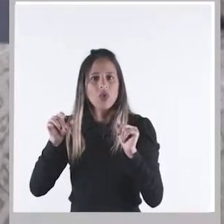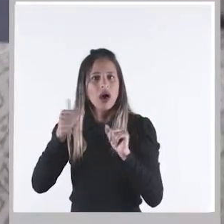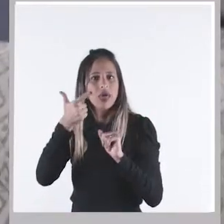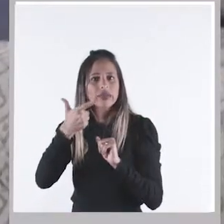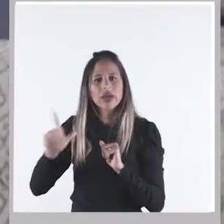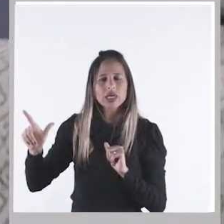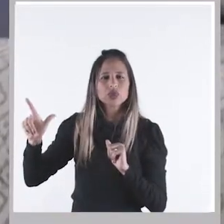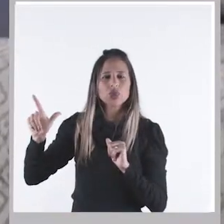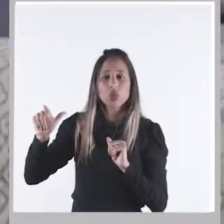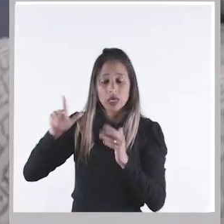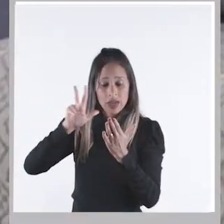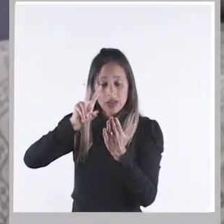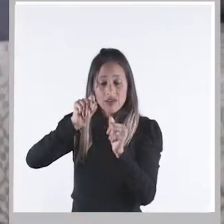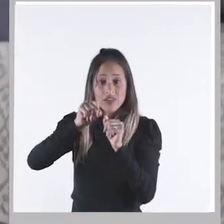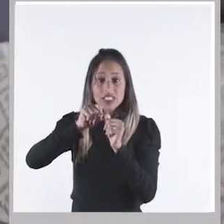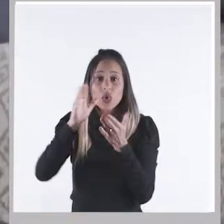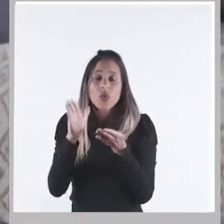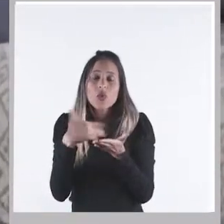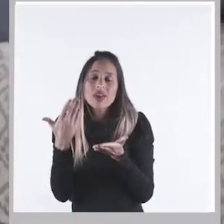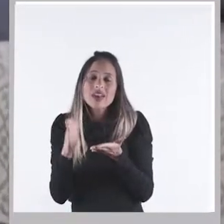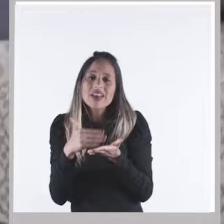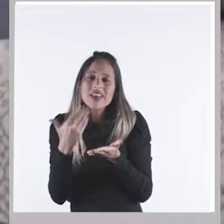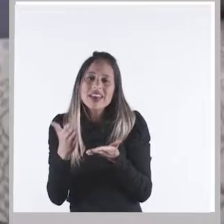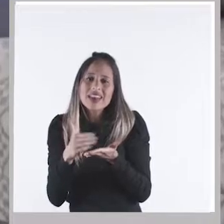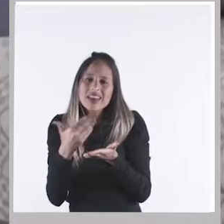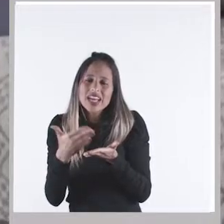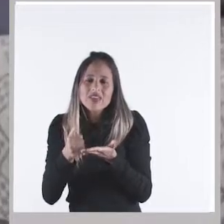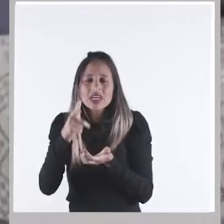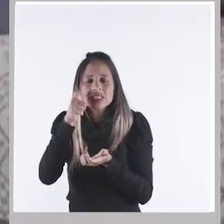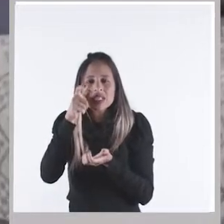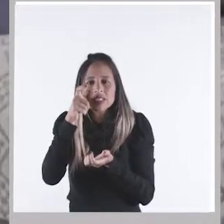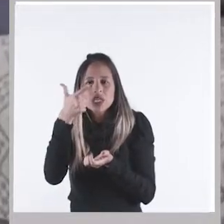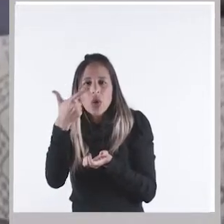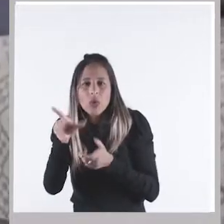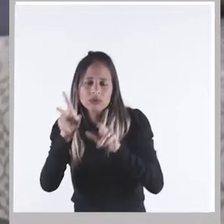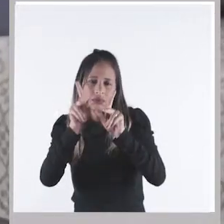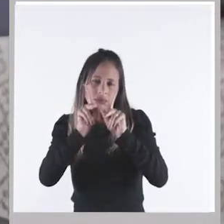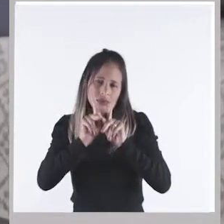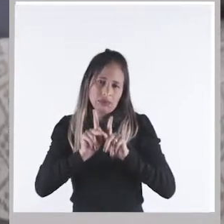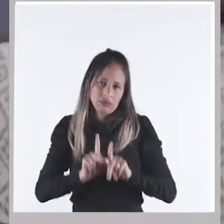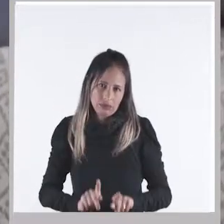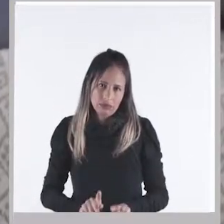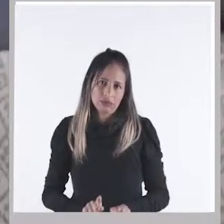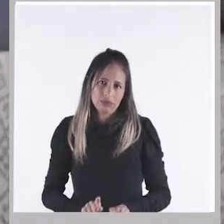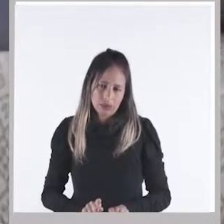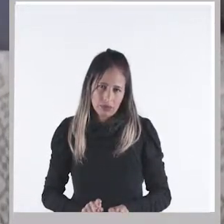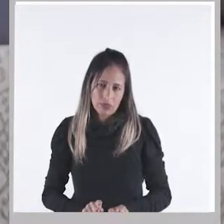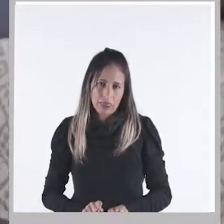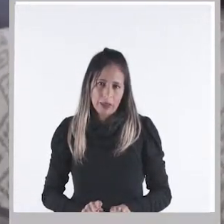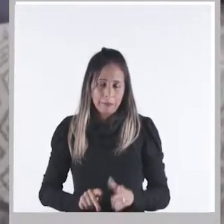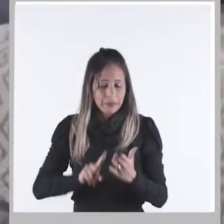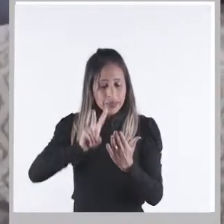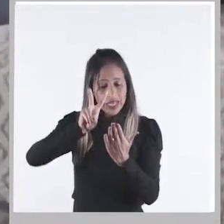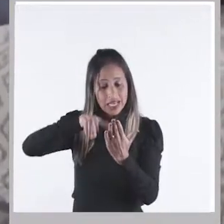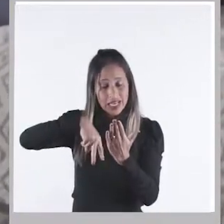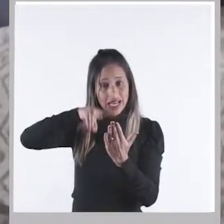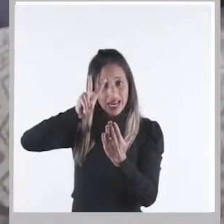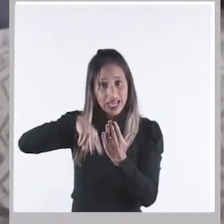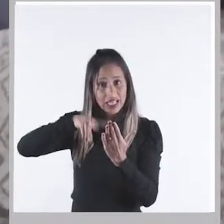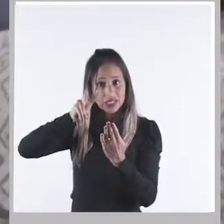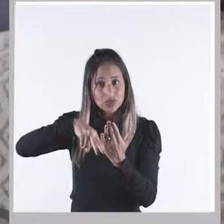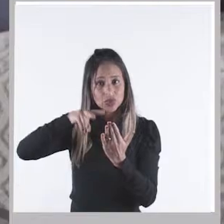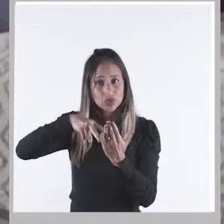com que os livros passem a ser do interesse de outras pessoas, né? Sim. E que a leitura não seja algo